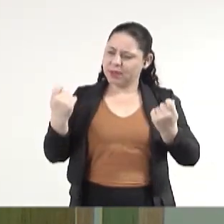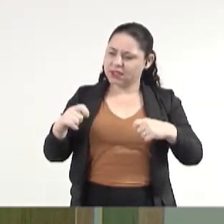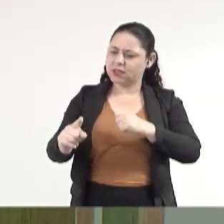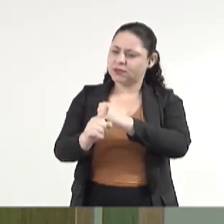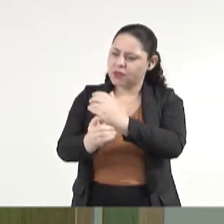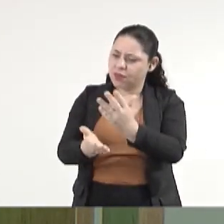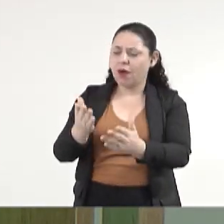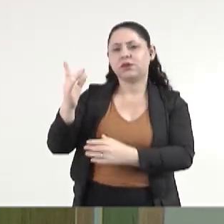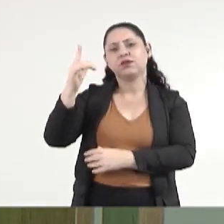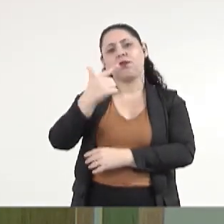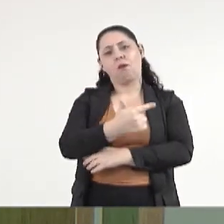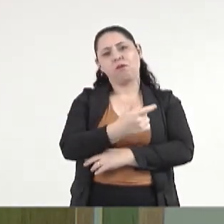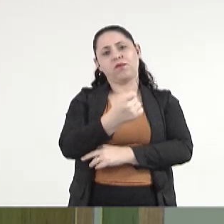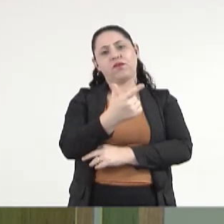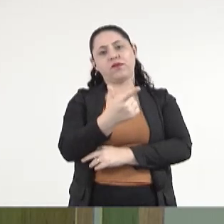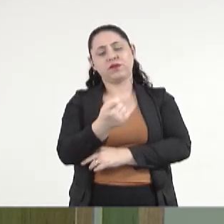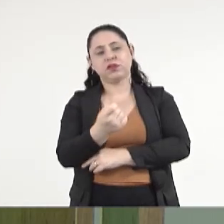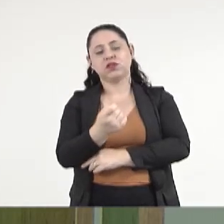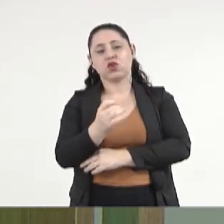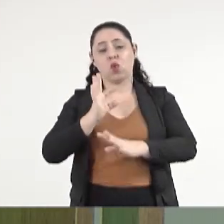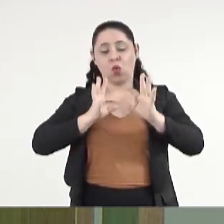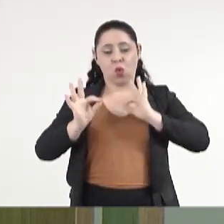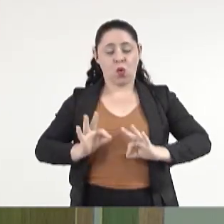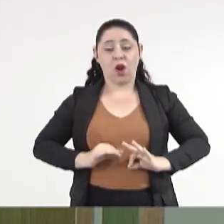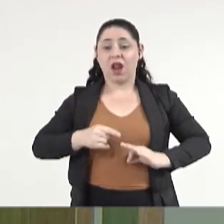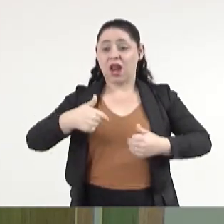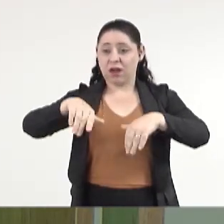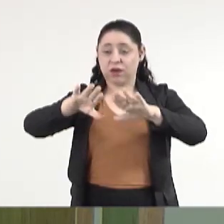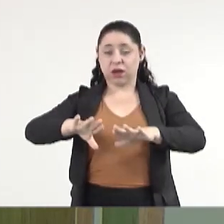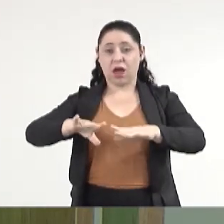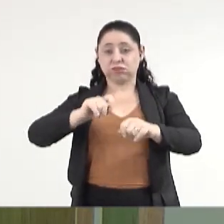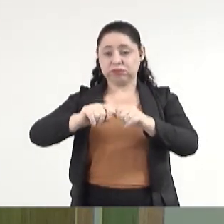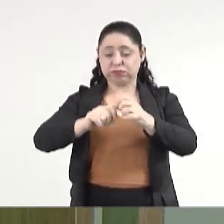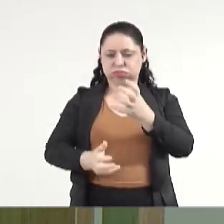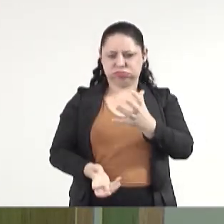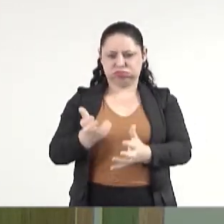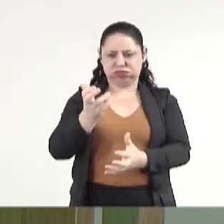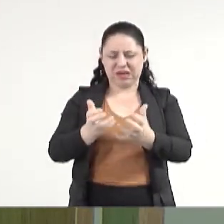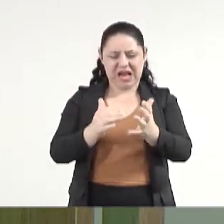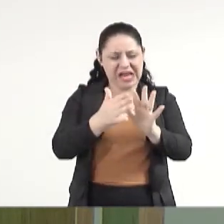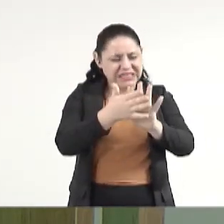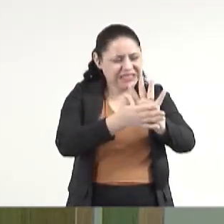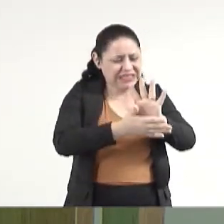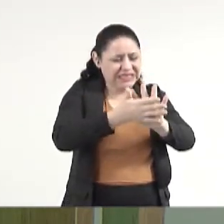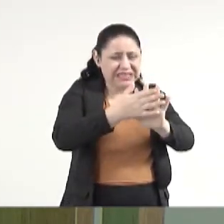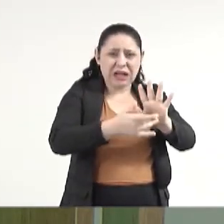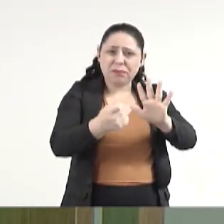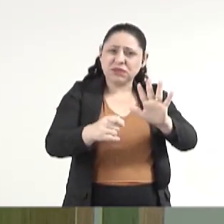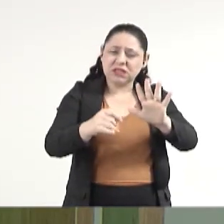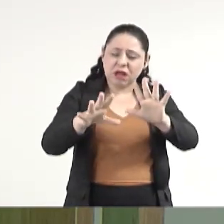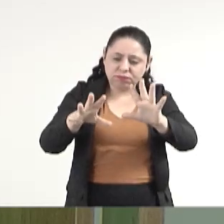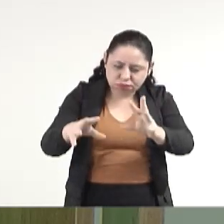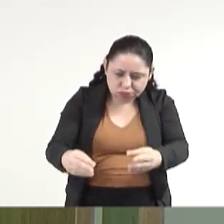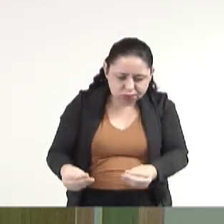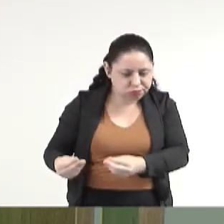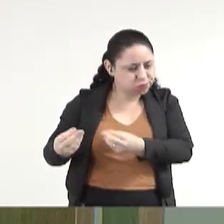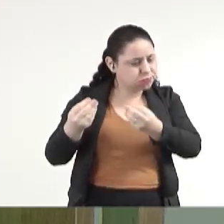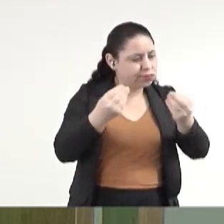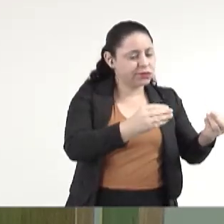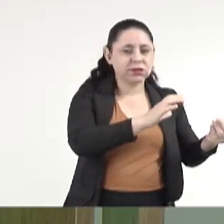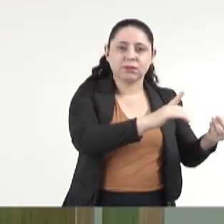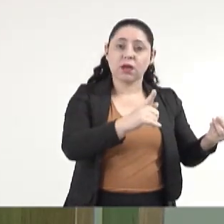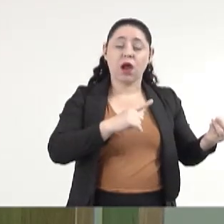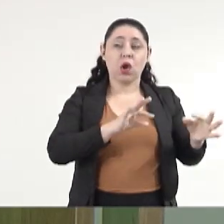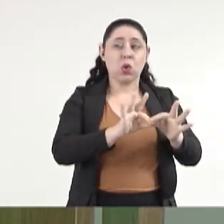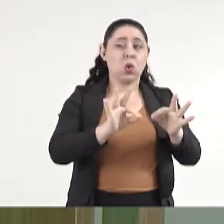como a gente viu em 2020, né? As onças que foram machucadas pelo fogo, elas precisaram ser deslocadas até Campo